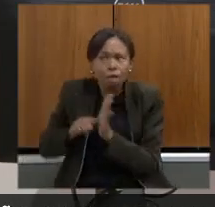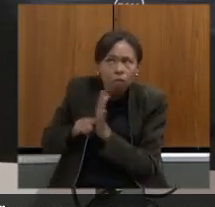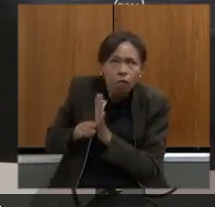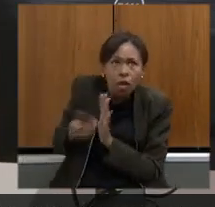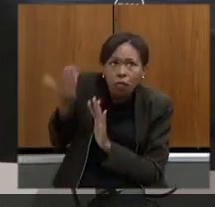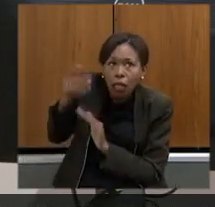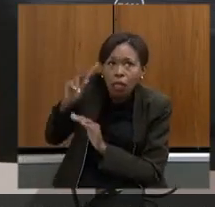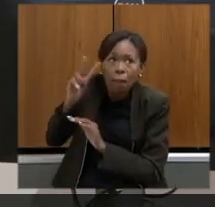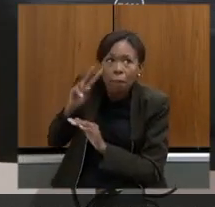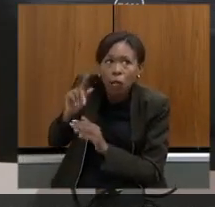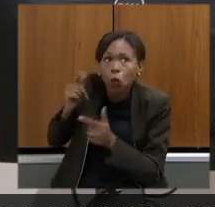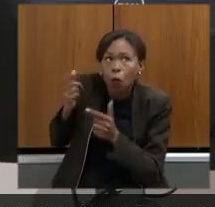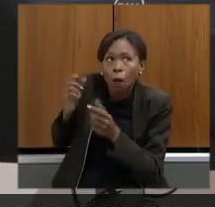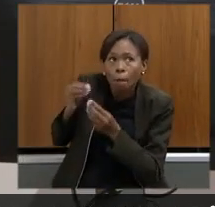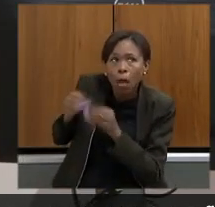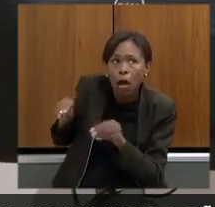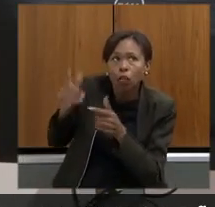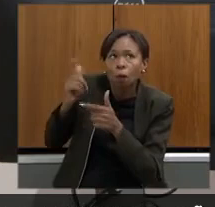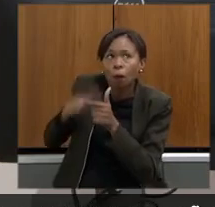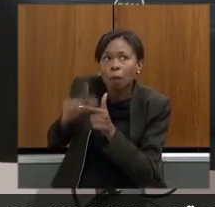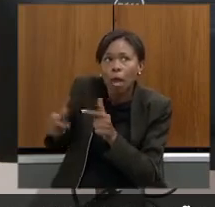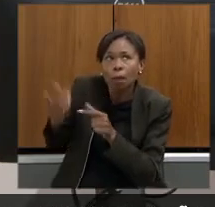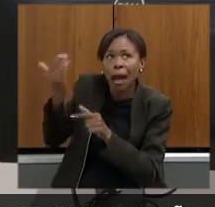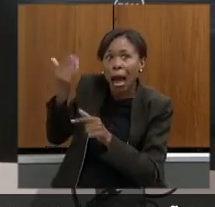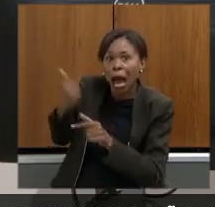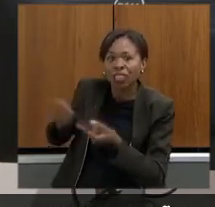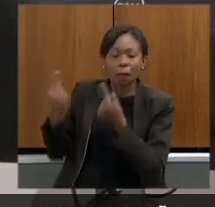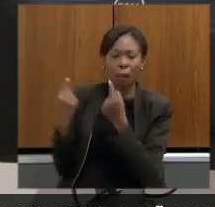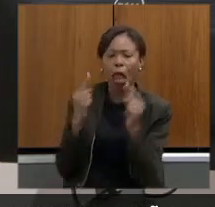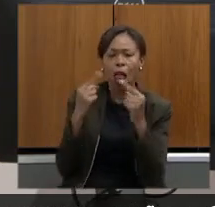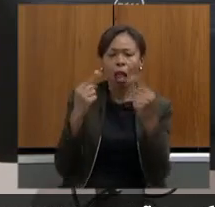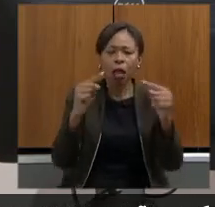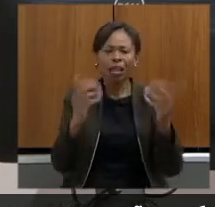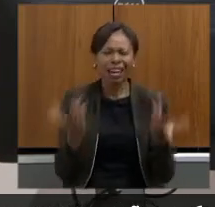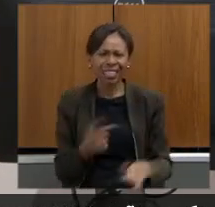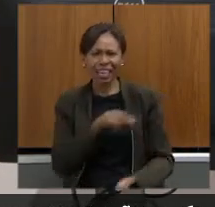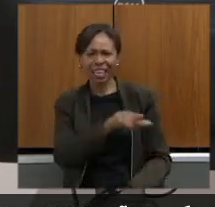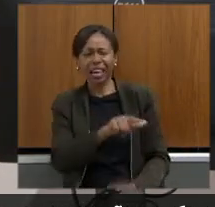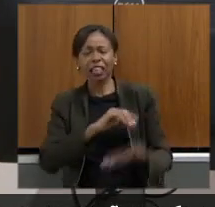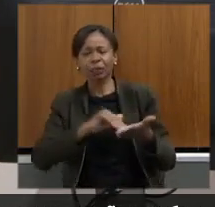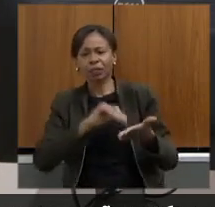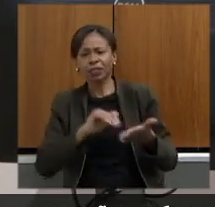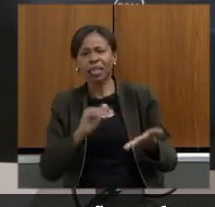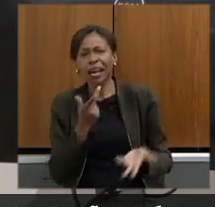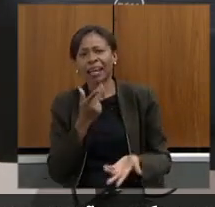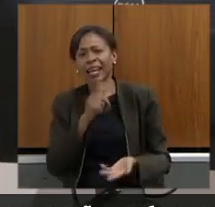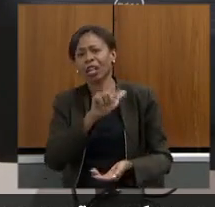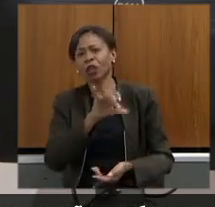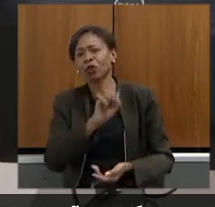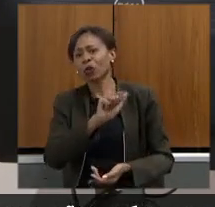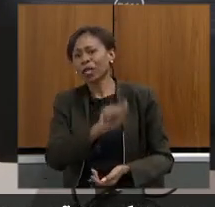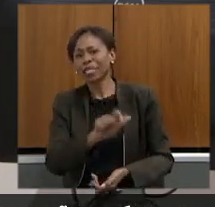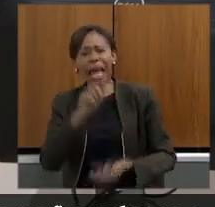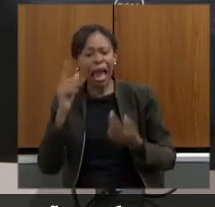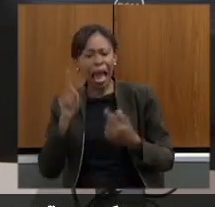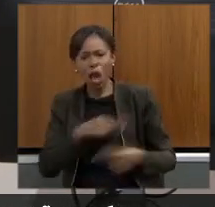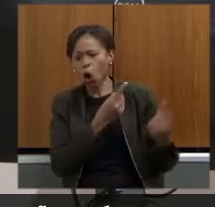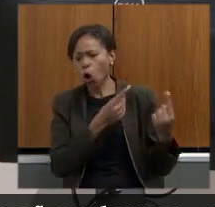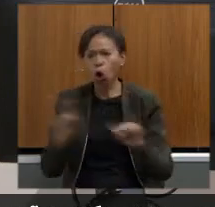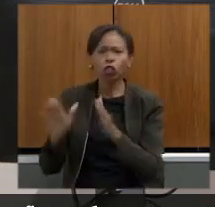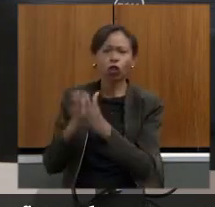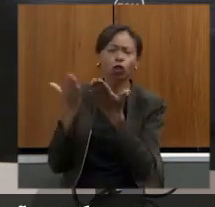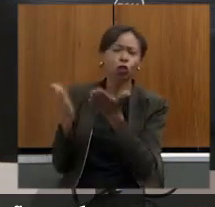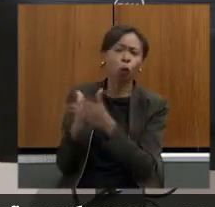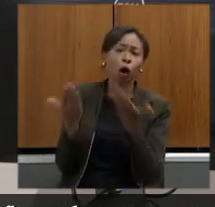gente ficou falando a deputada Luísa é contra os carentes contra os pobres o governo do PT